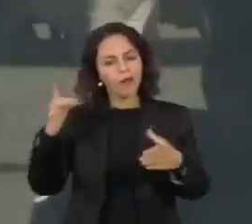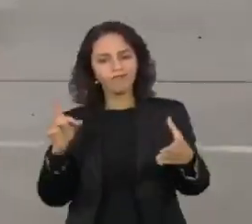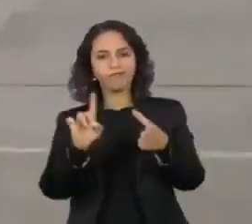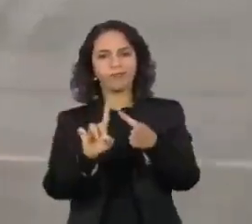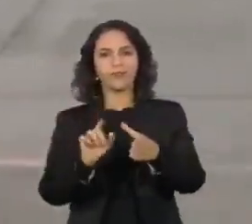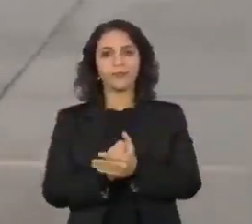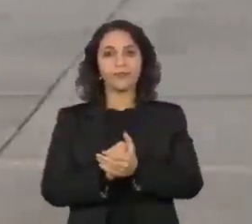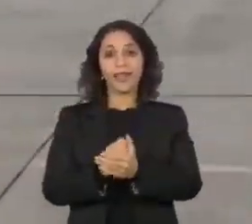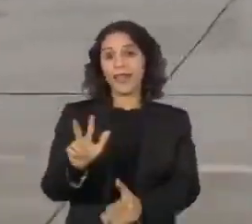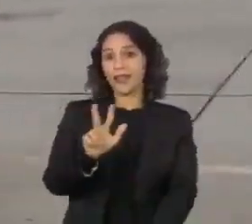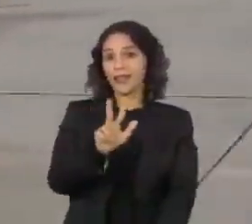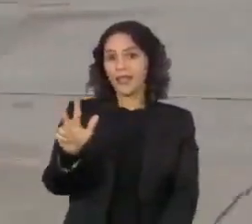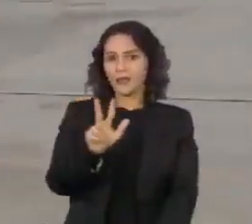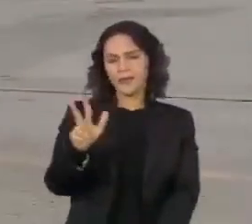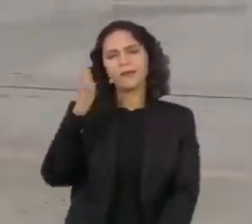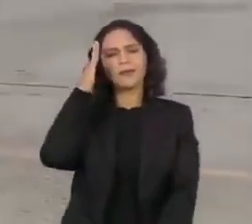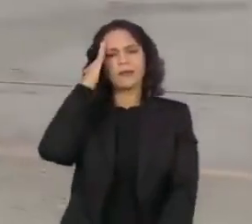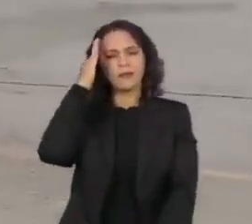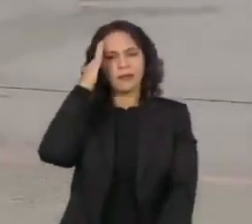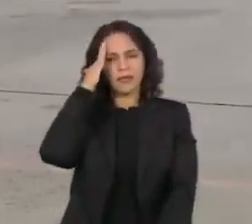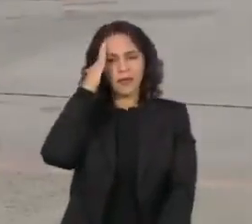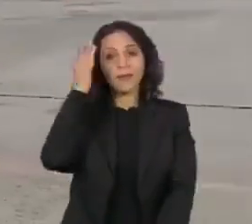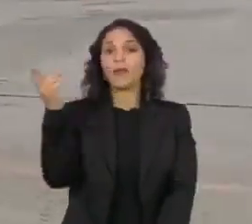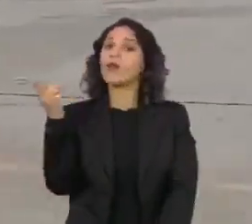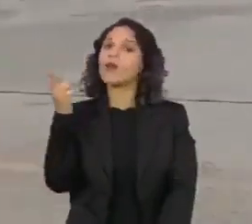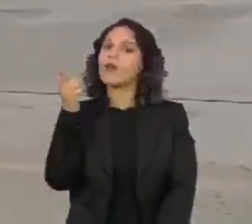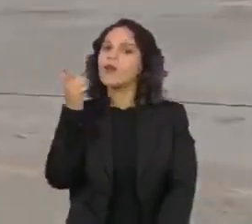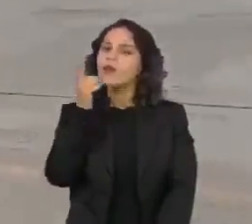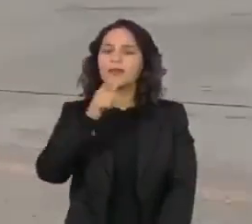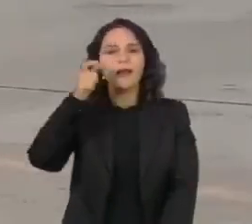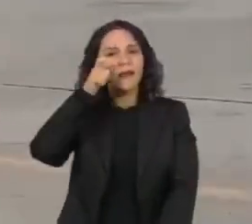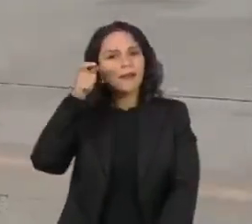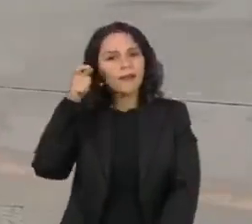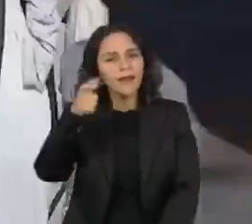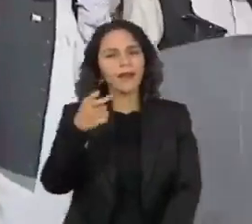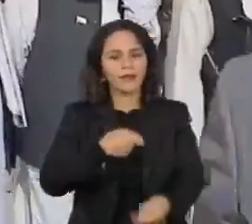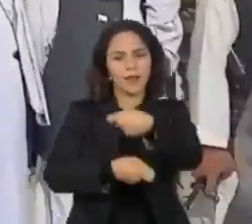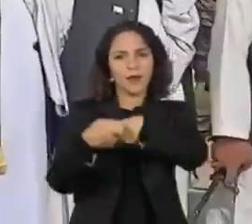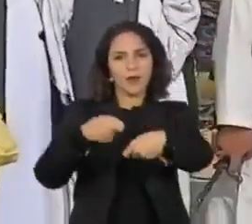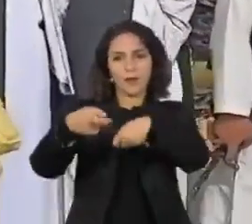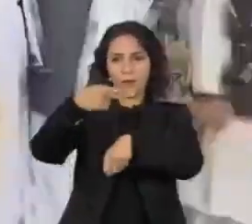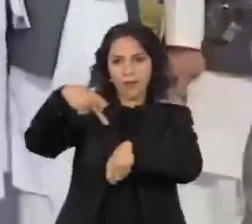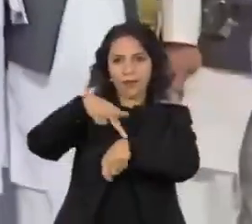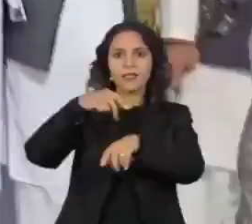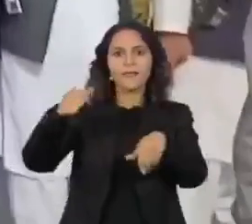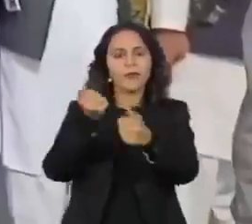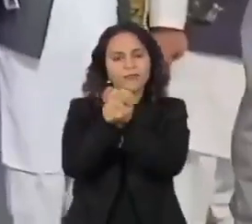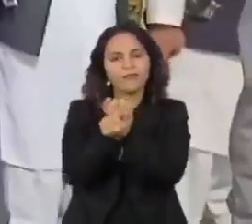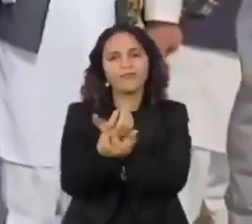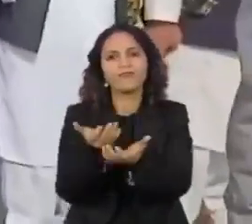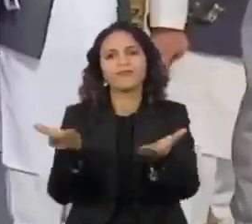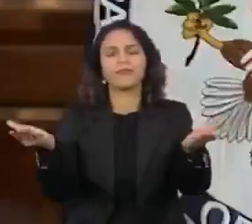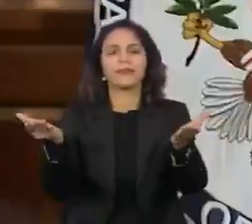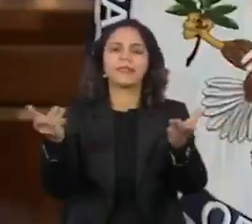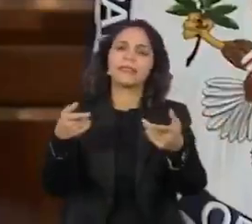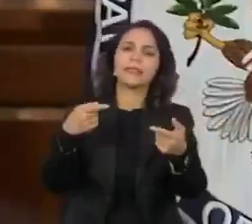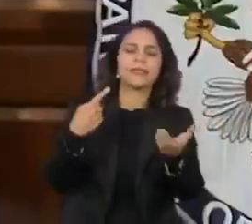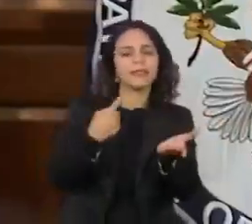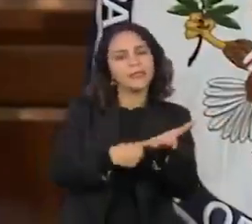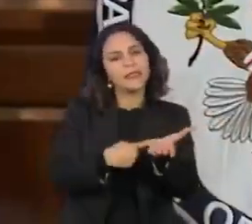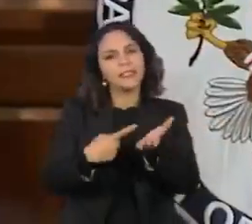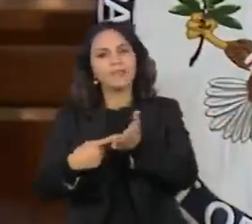o Talibã sabe que para satisfazer os interesses econômicos do país terá que oferecer as concessões